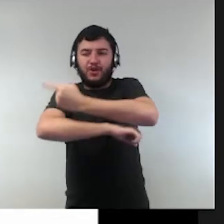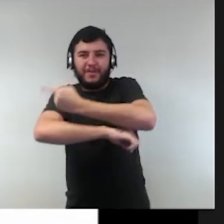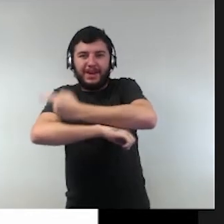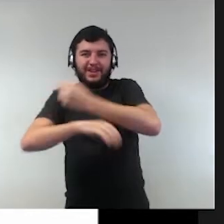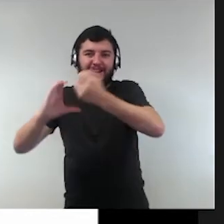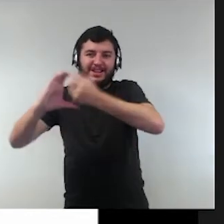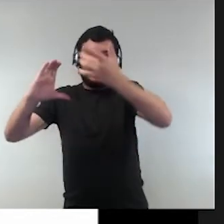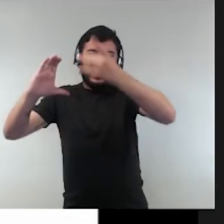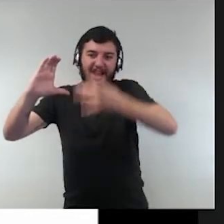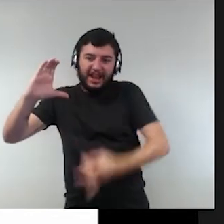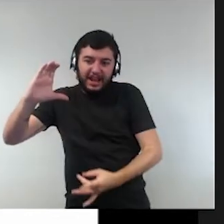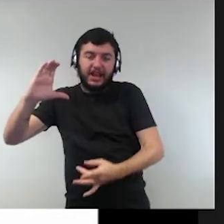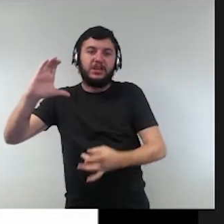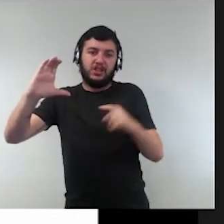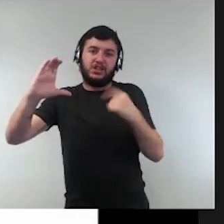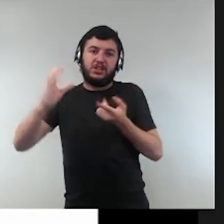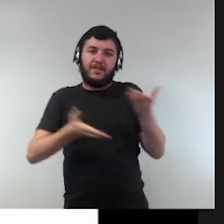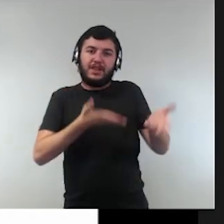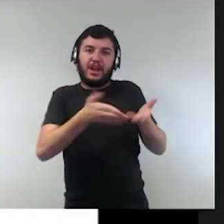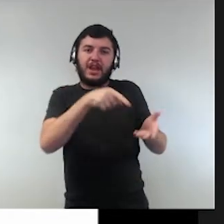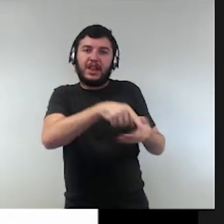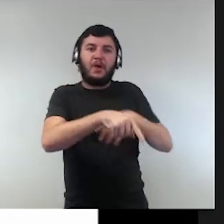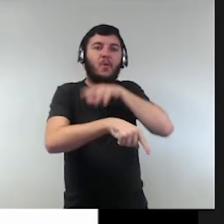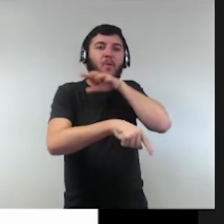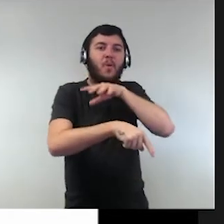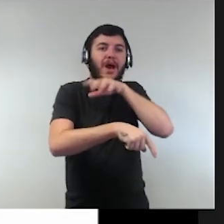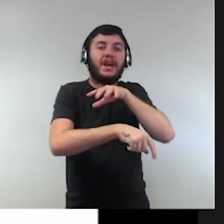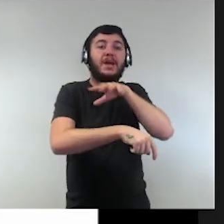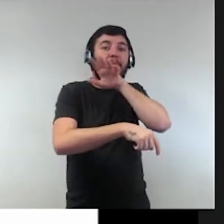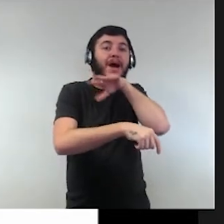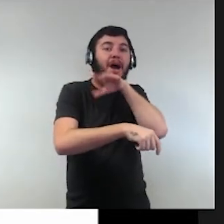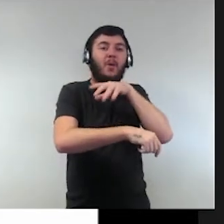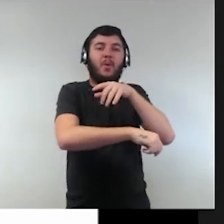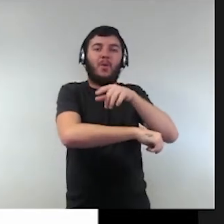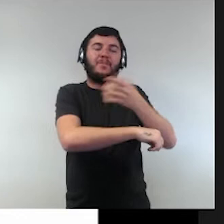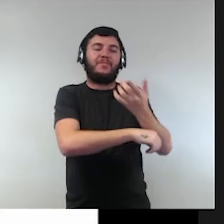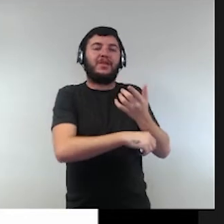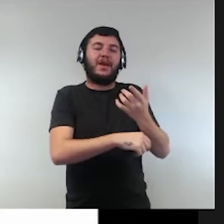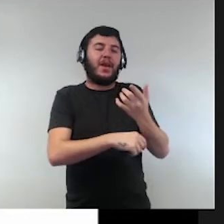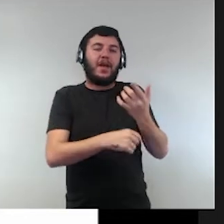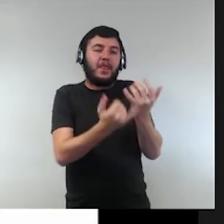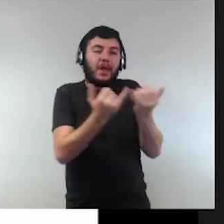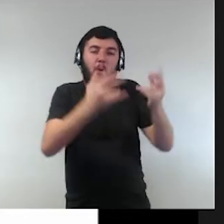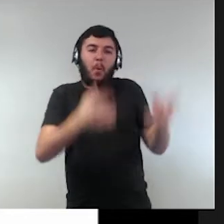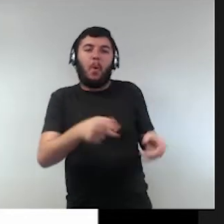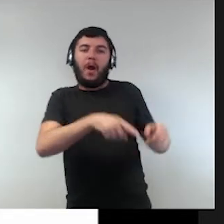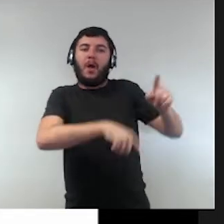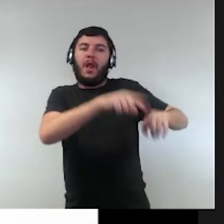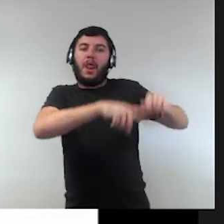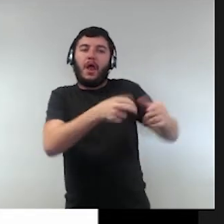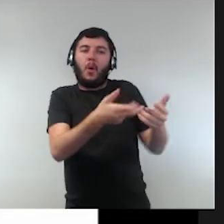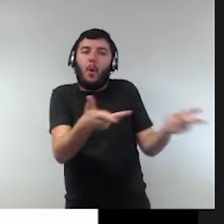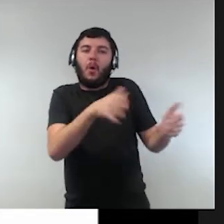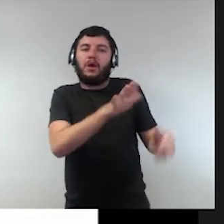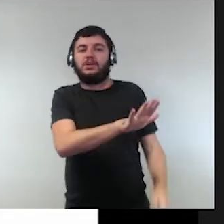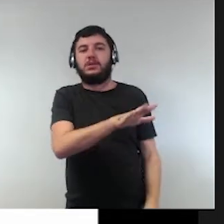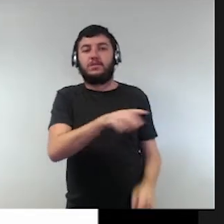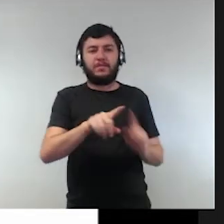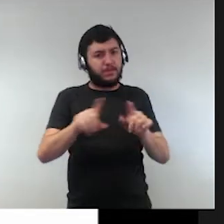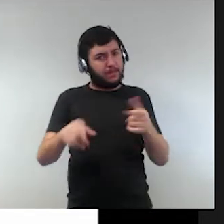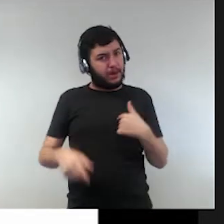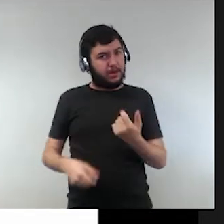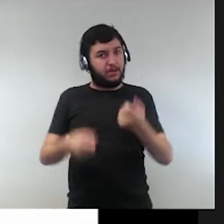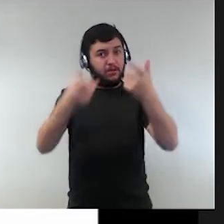jurídico. Vamos lá. É garantia do direito de propriedade, lá no artigo 170. Por que eu estou falando nisso? Porque